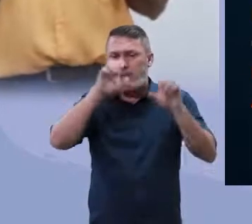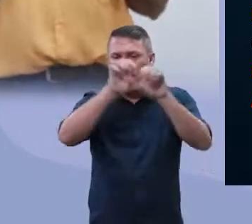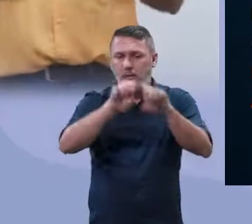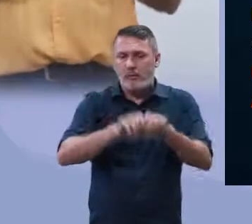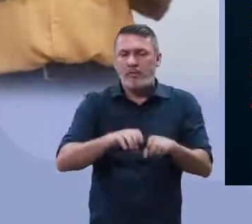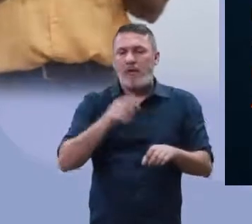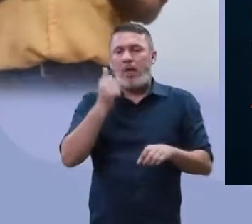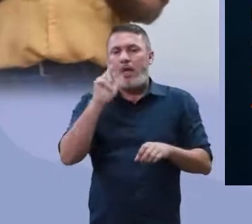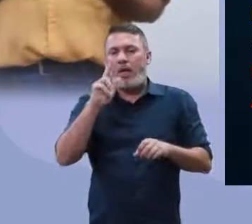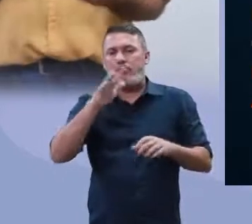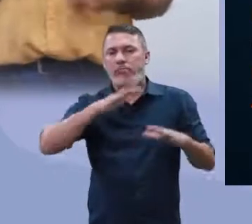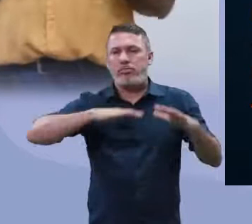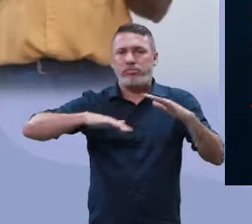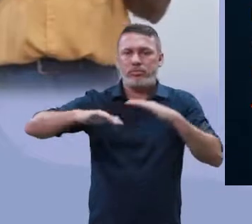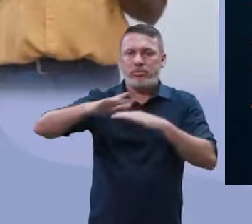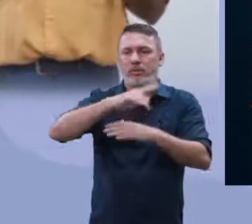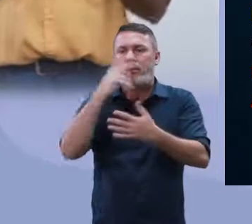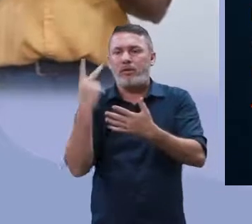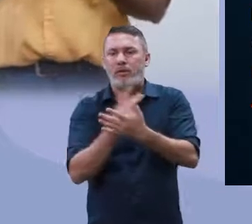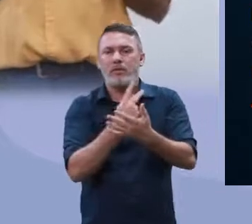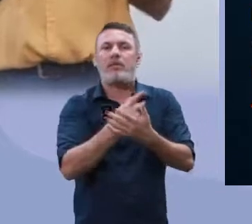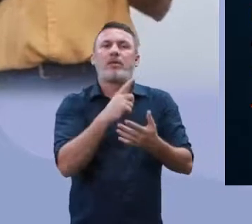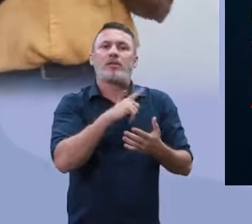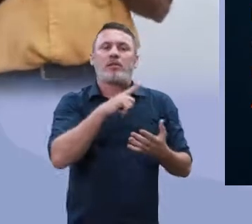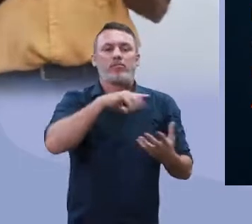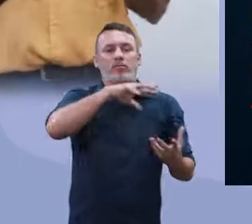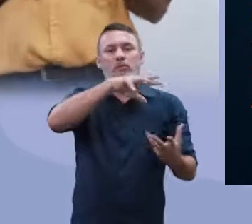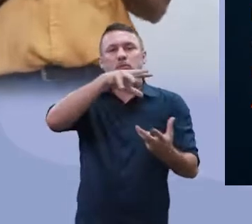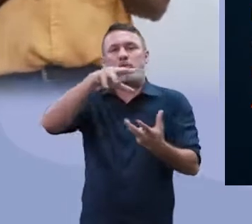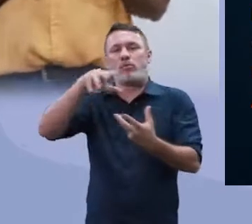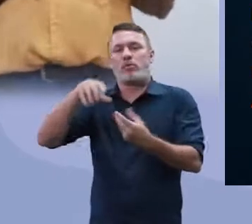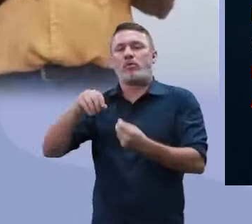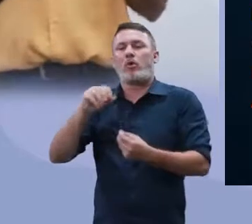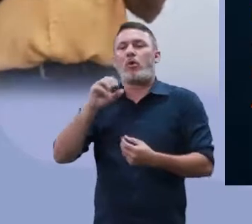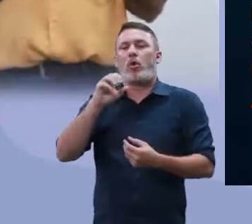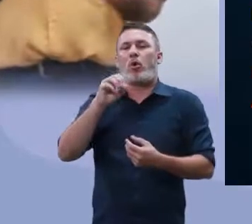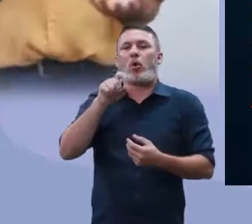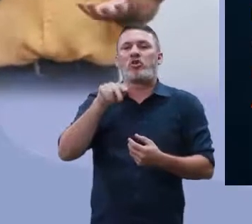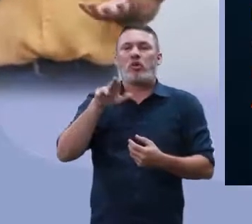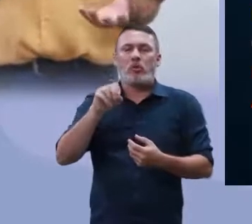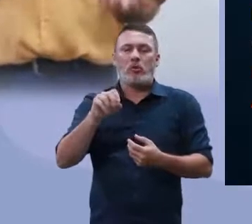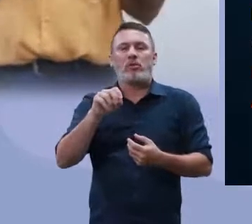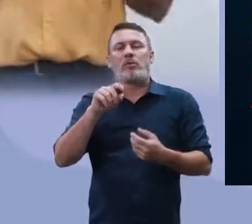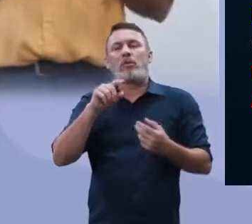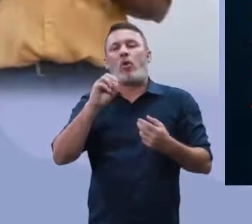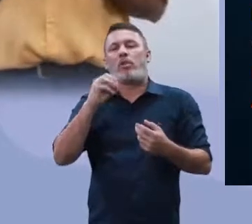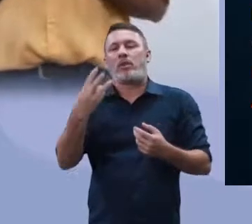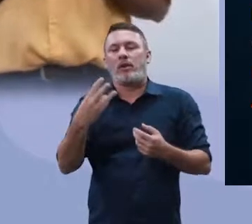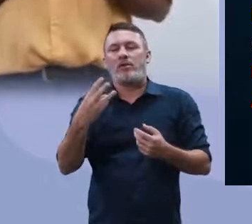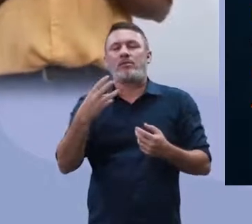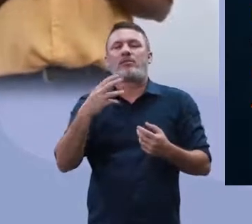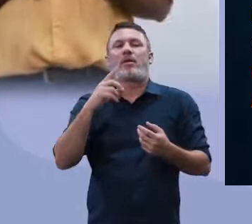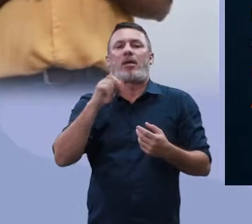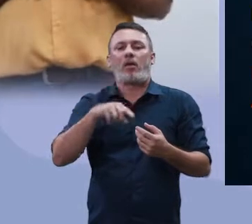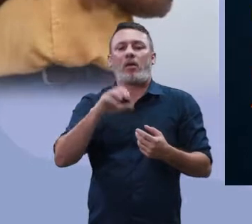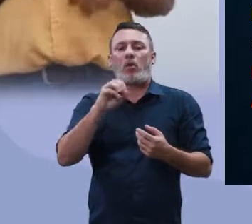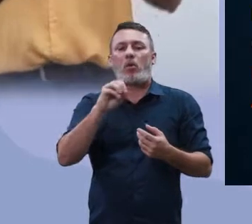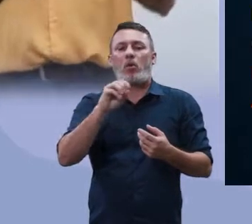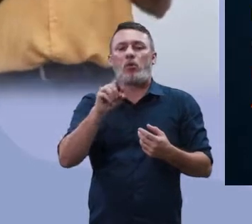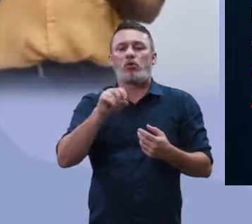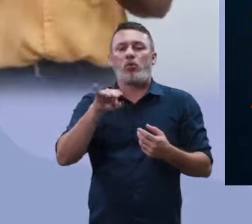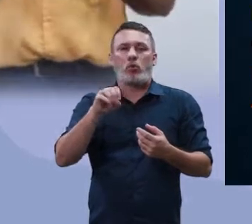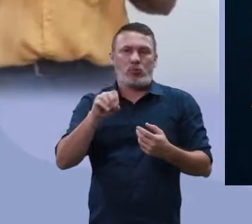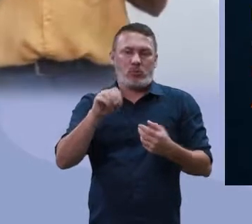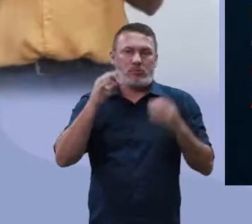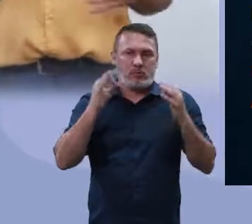nossa atmosfera, nós tivemos ali a estruturação de uma camada com moléculas de oxigênio, de O3, que é a chamada camada de ozônio. E